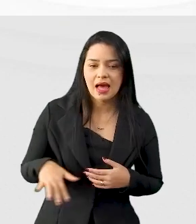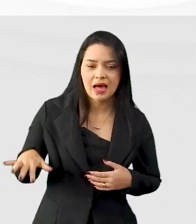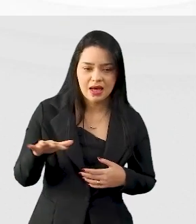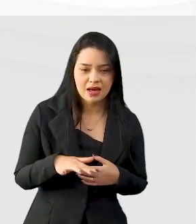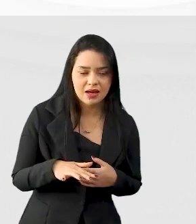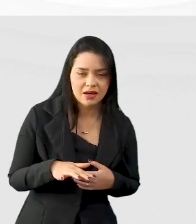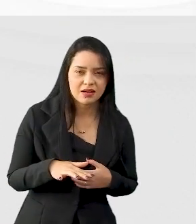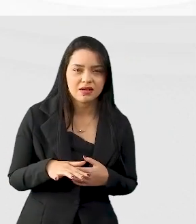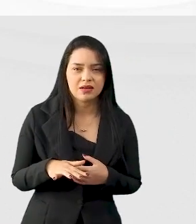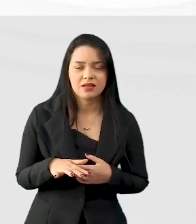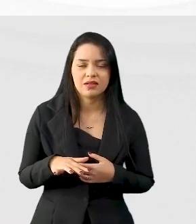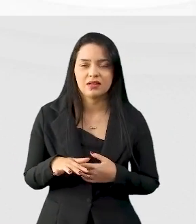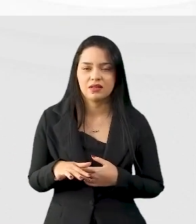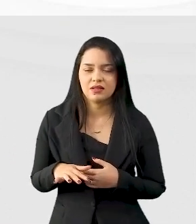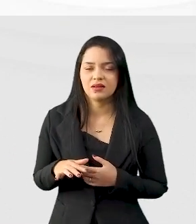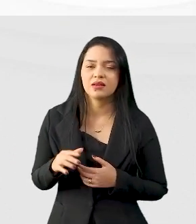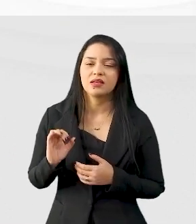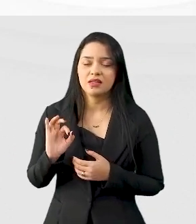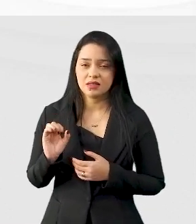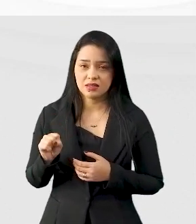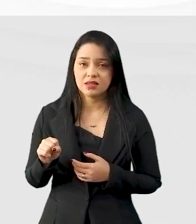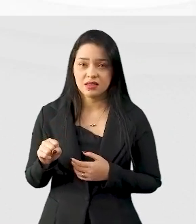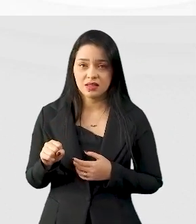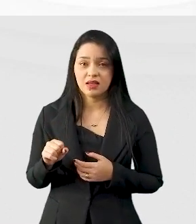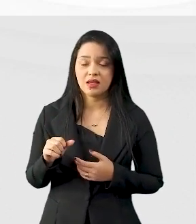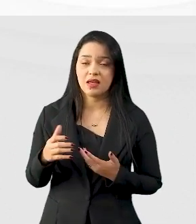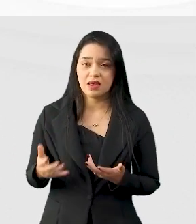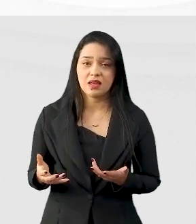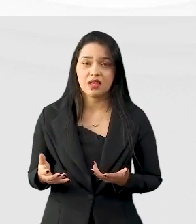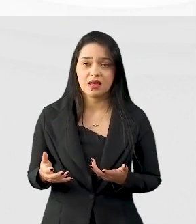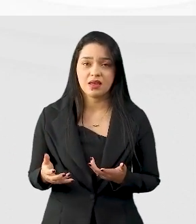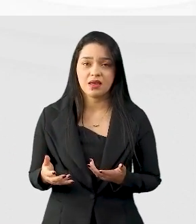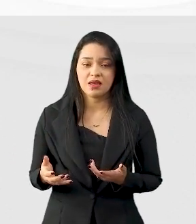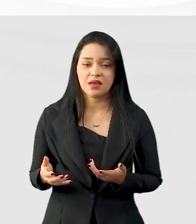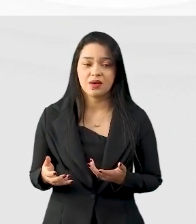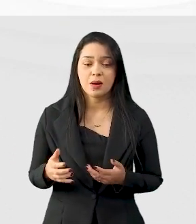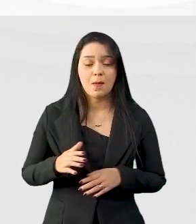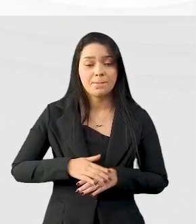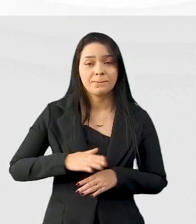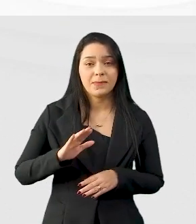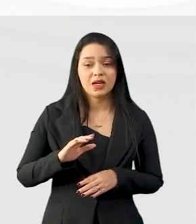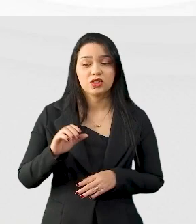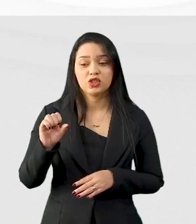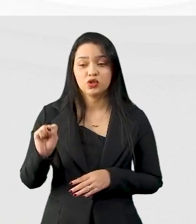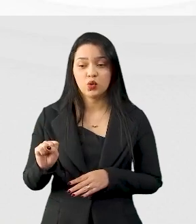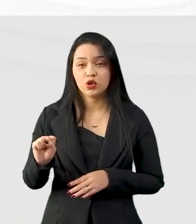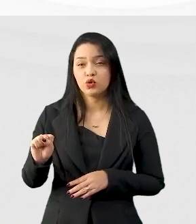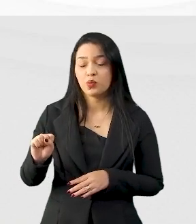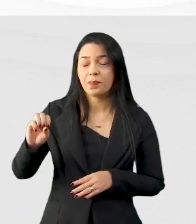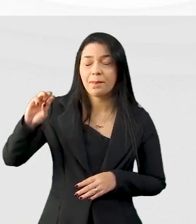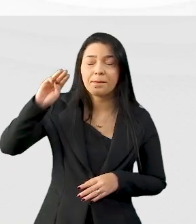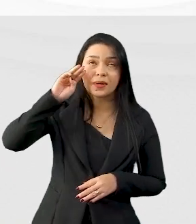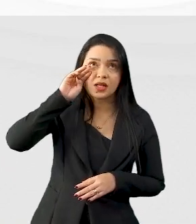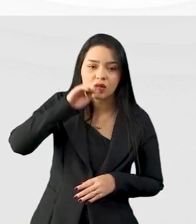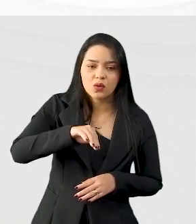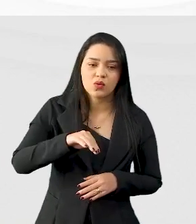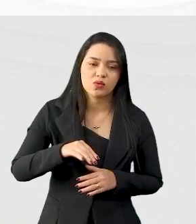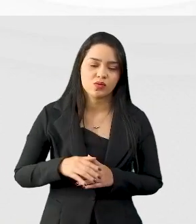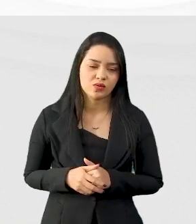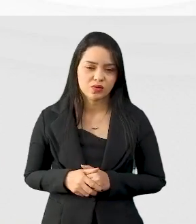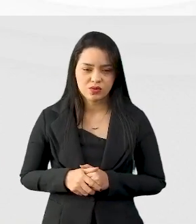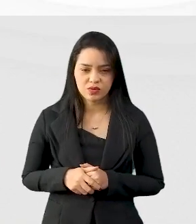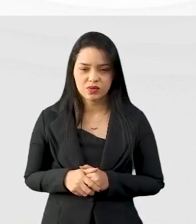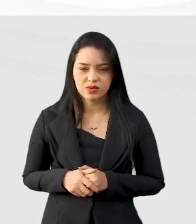território nacional, sem sombra de dúvidas, o território nacional ele tem mais de 8 milhões de quilômetros quadrados,